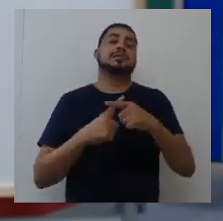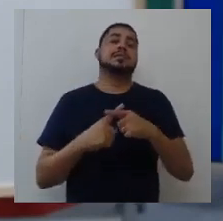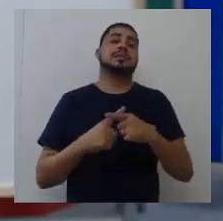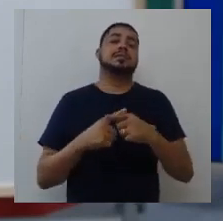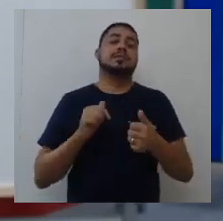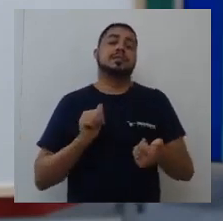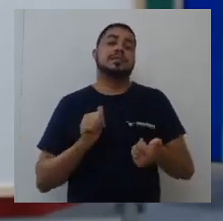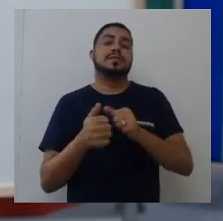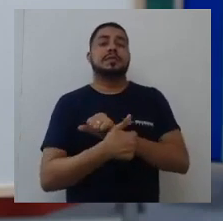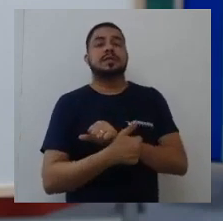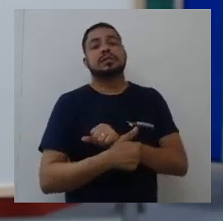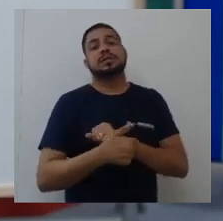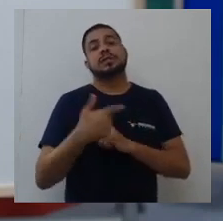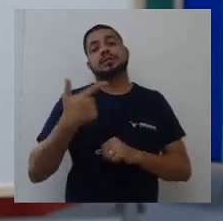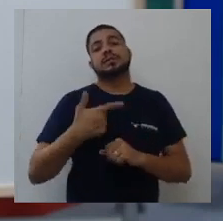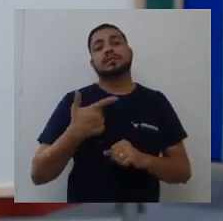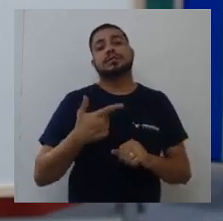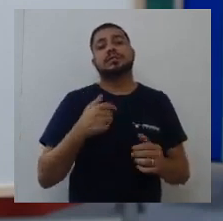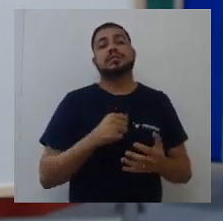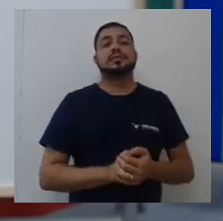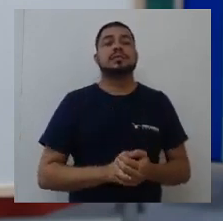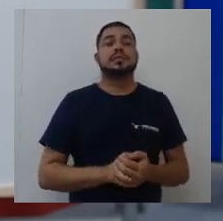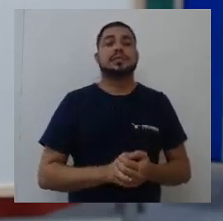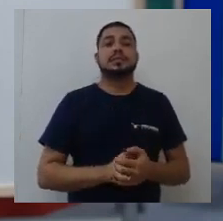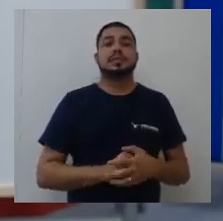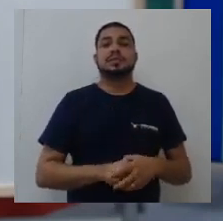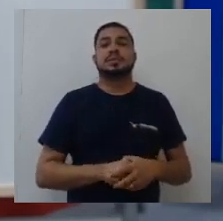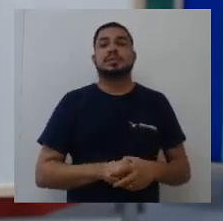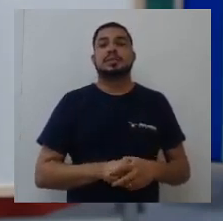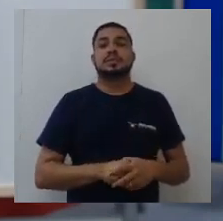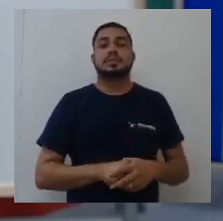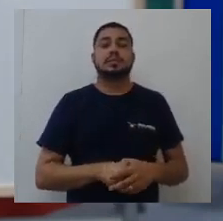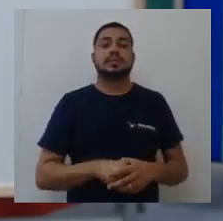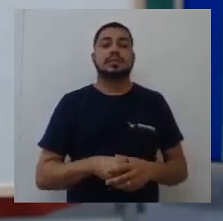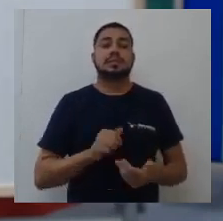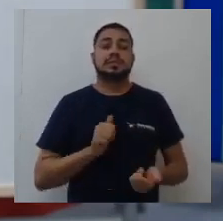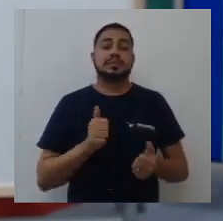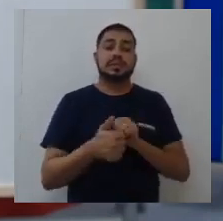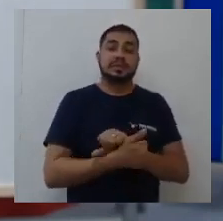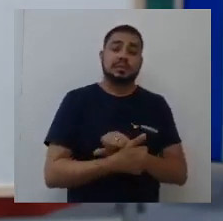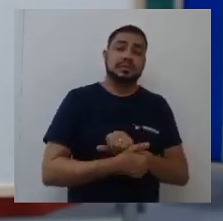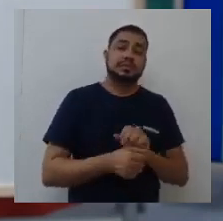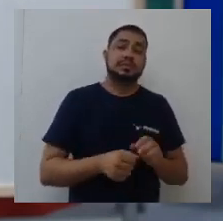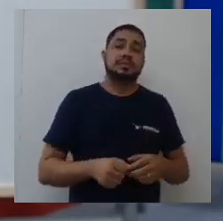pelo inverso da segunda. Beleza? Olha, inverti a segunda